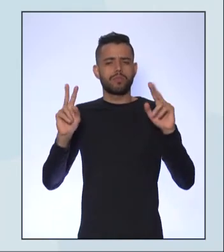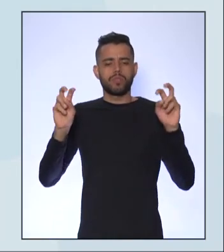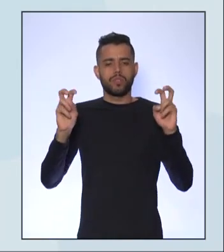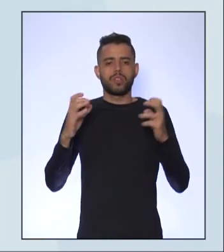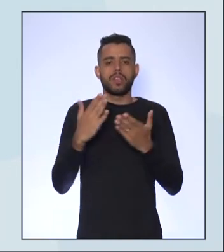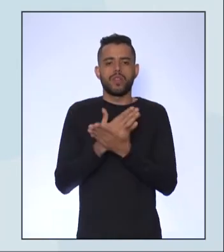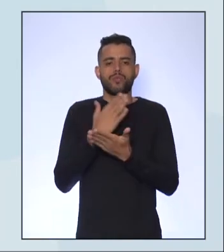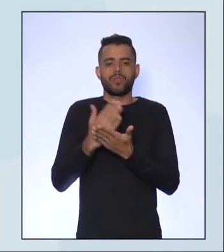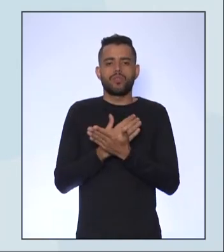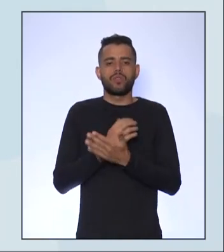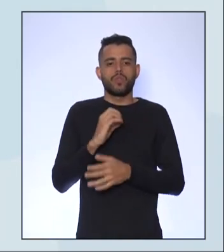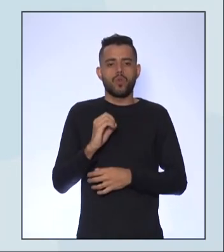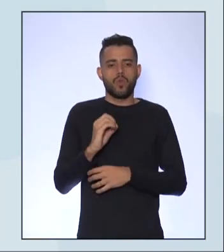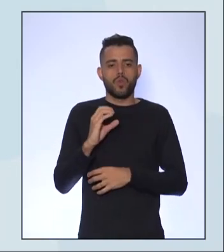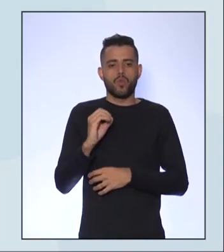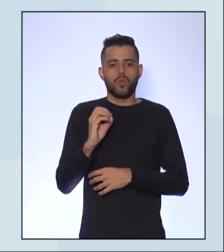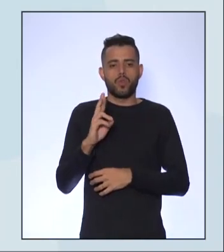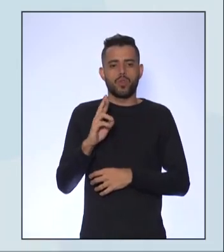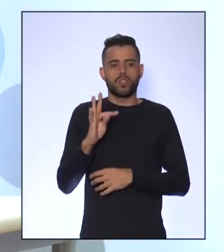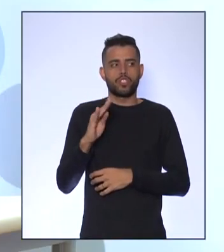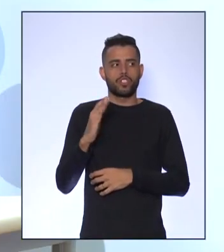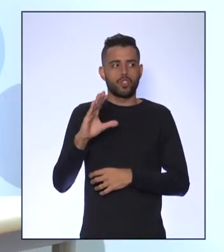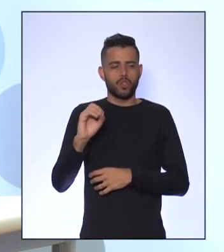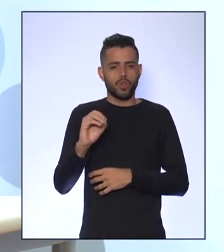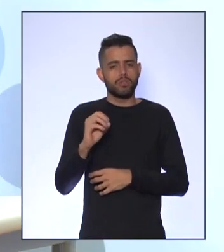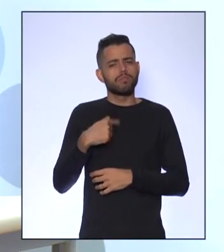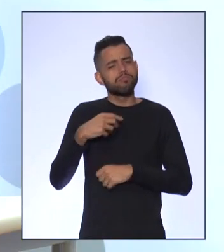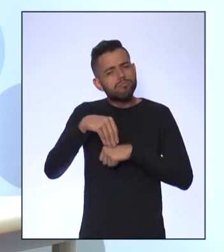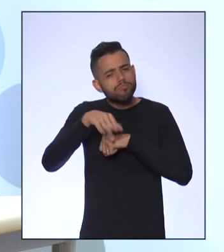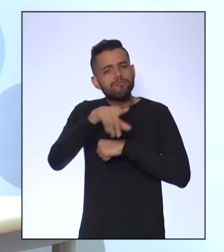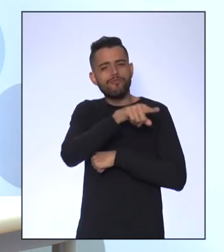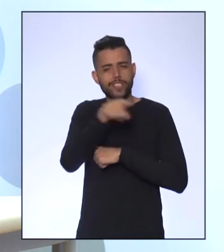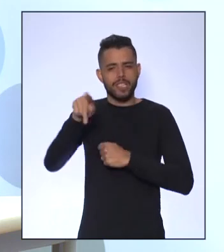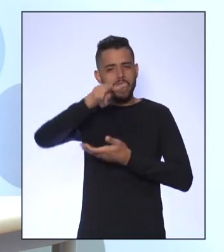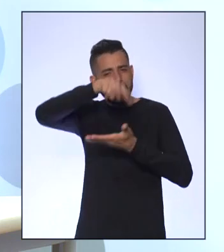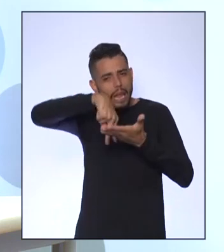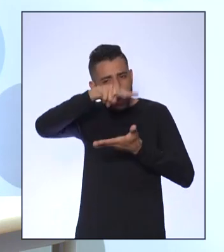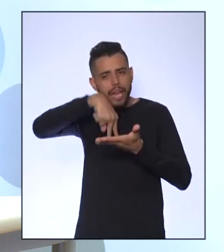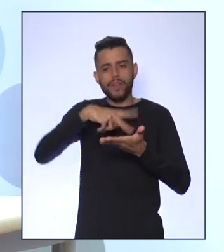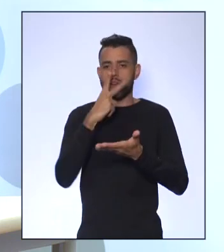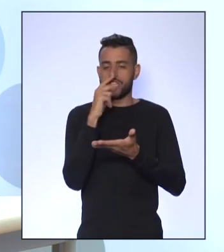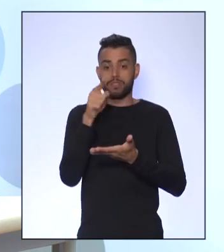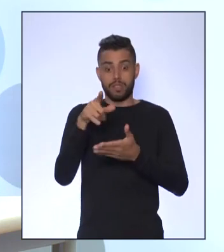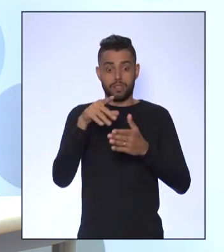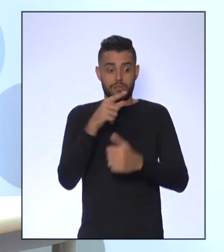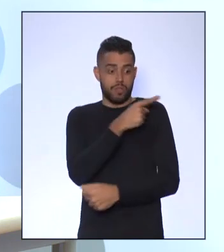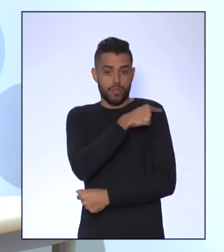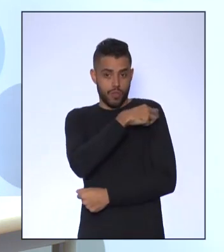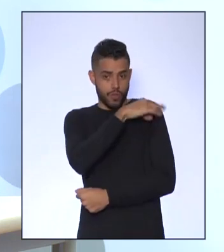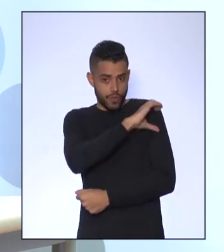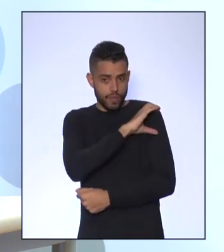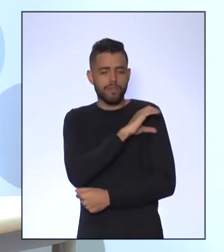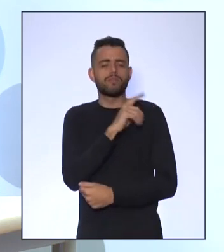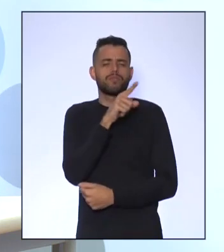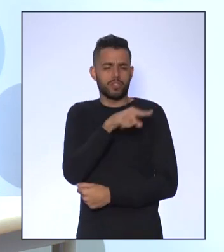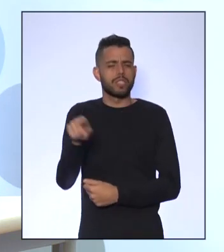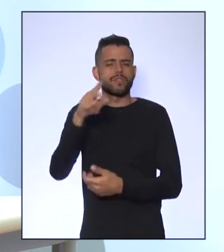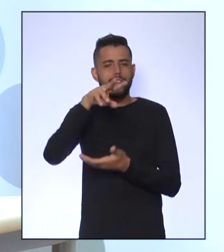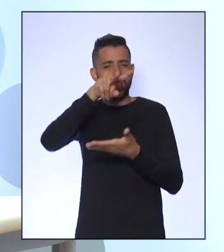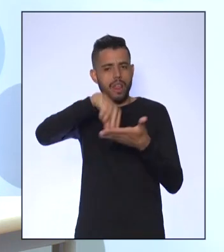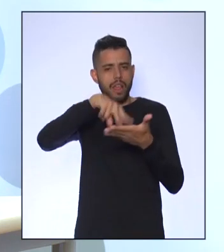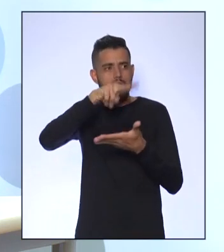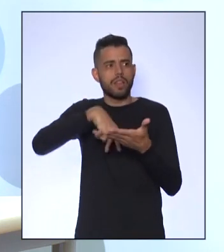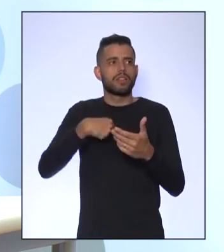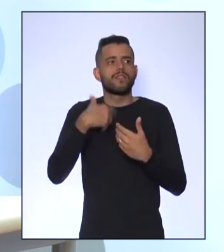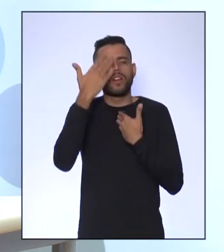Cortiço. Eu recomendo que vocês leiam, vocês vão provavelmente ler quando estiverem no ensino médio, a professora de português vai pedir. Eu vou